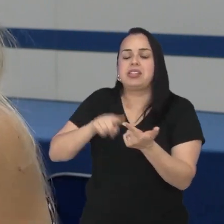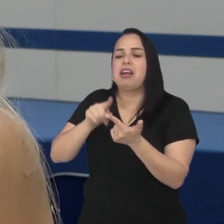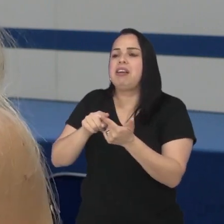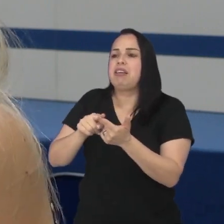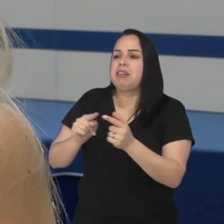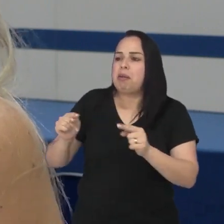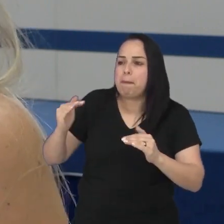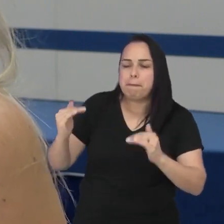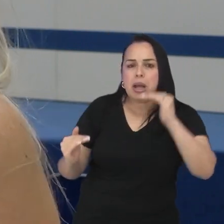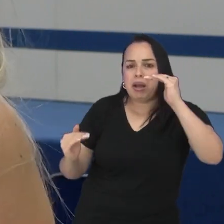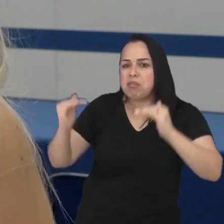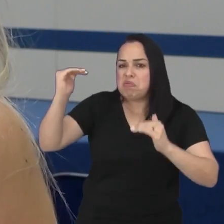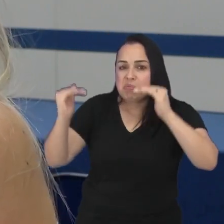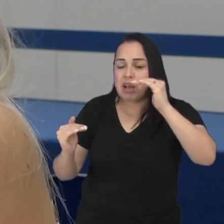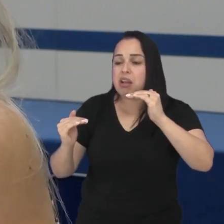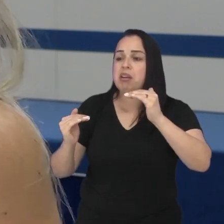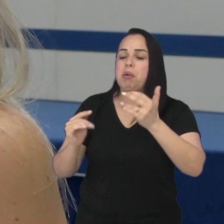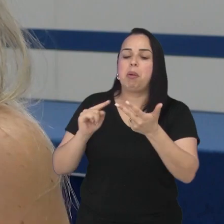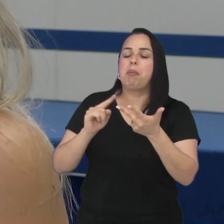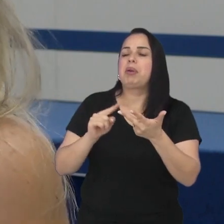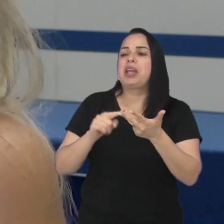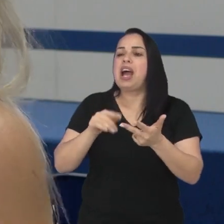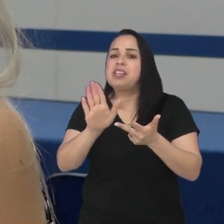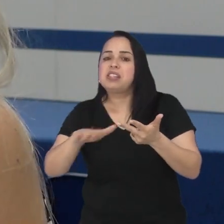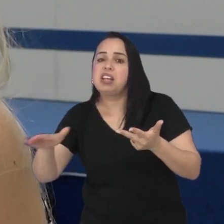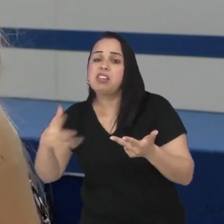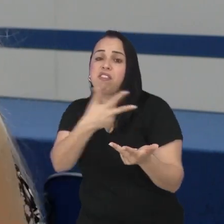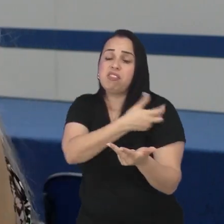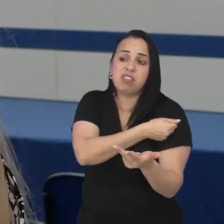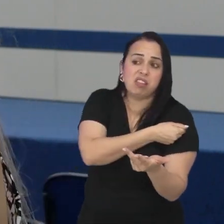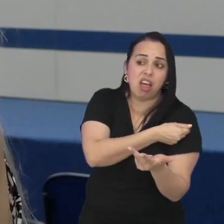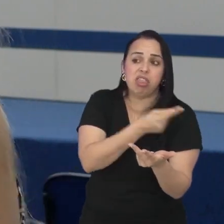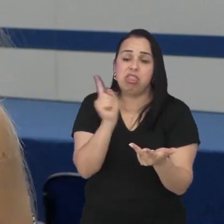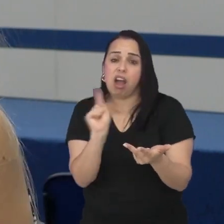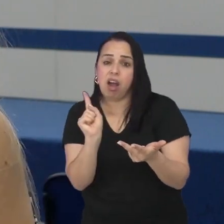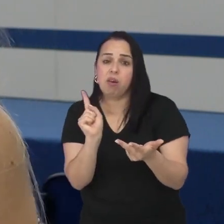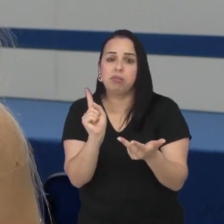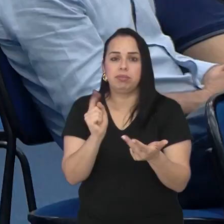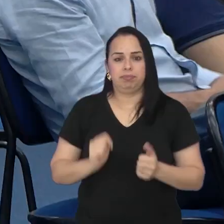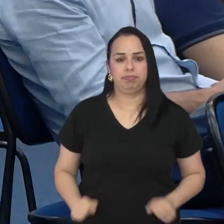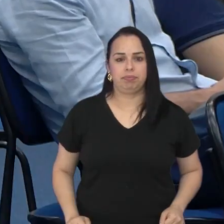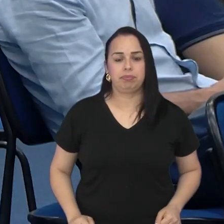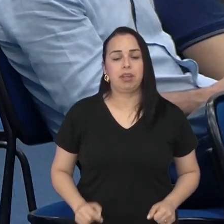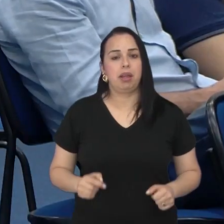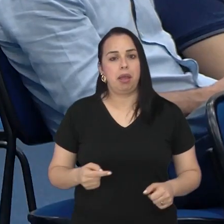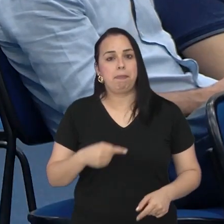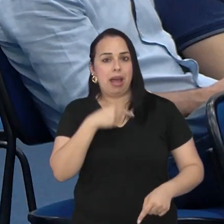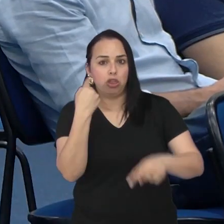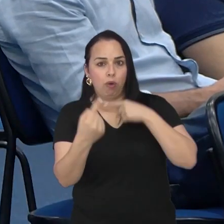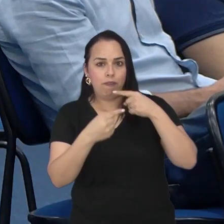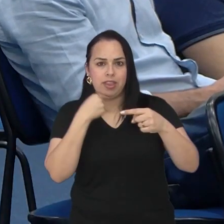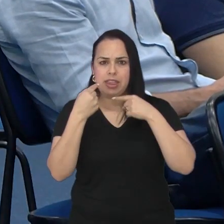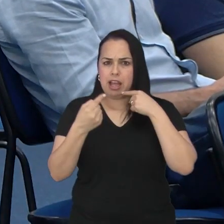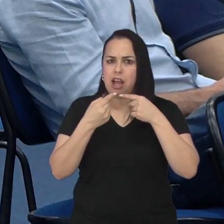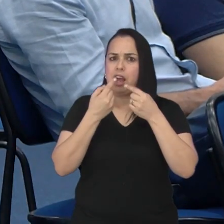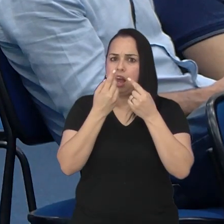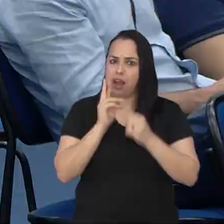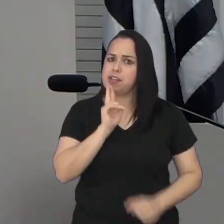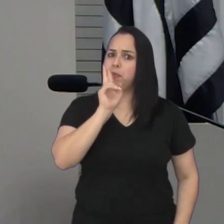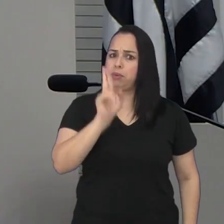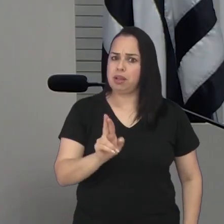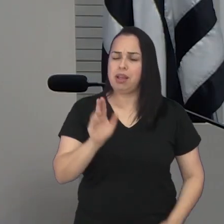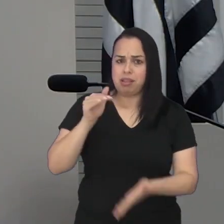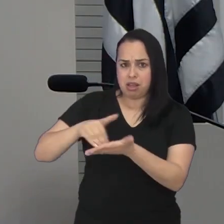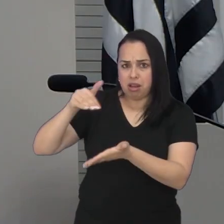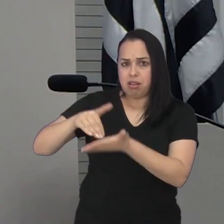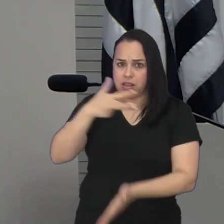está maior? Por que as crianças não estão vacinando ou se estão? O que vocês estão fazendo para isso? Para sanar dúvidas e acolher solicitações,